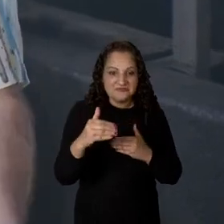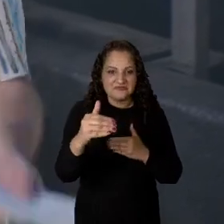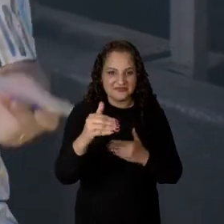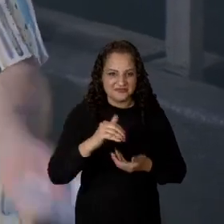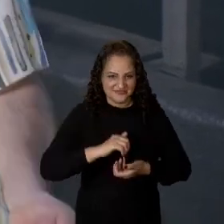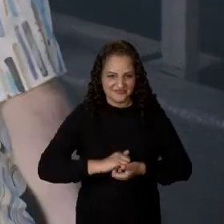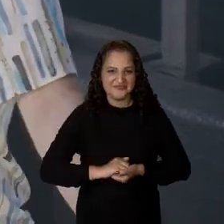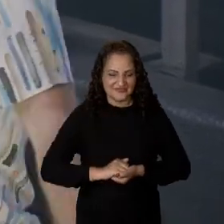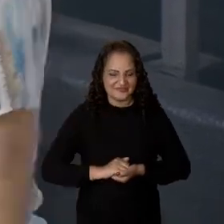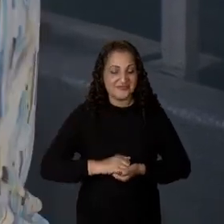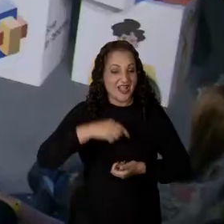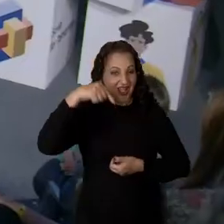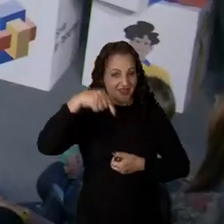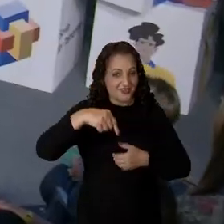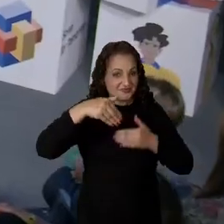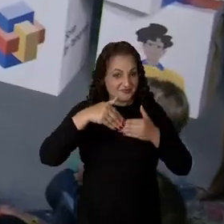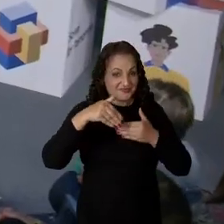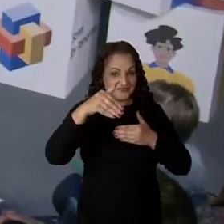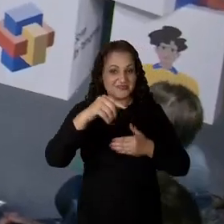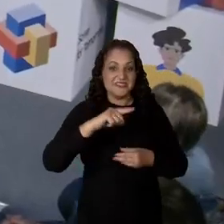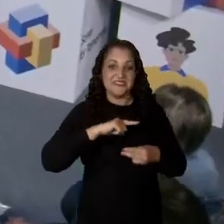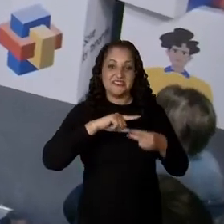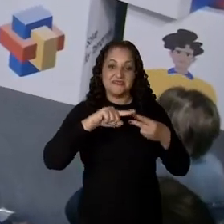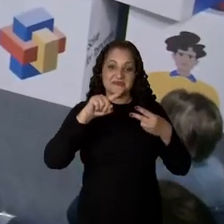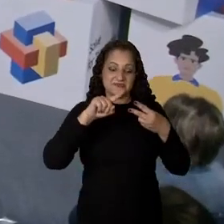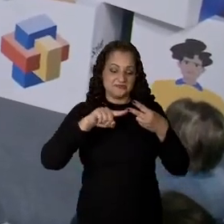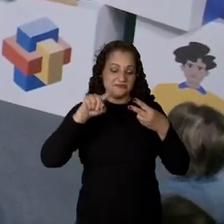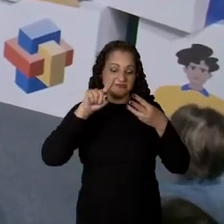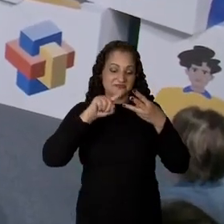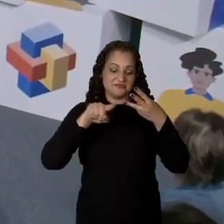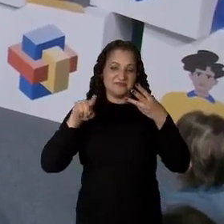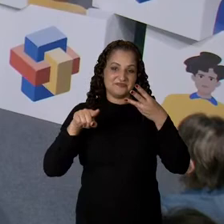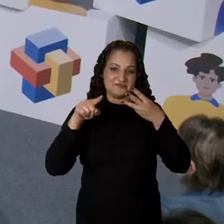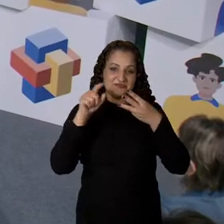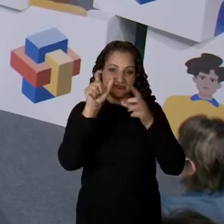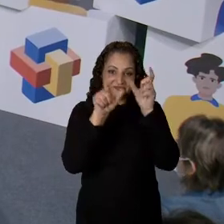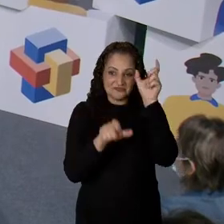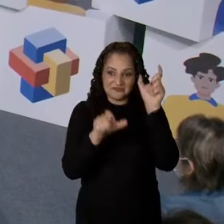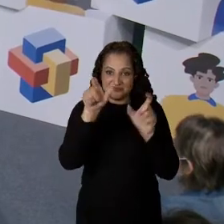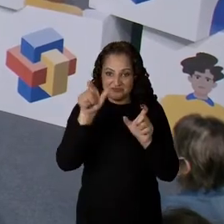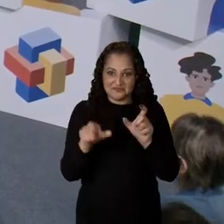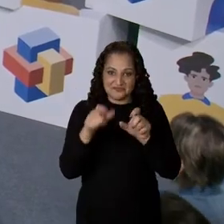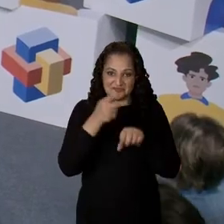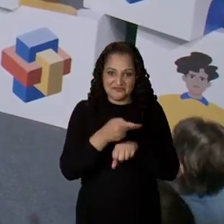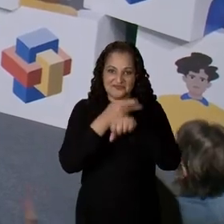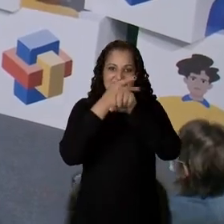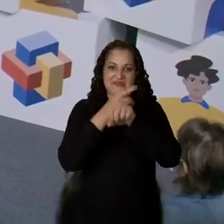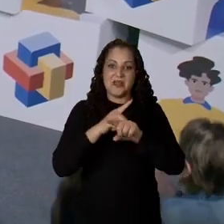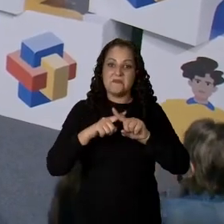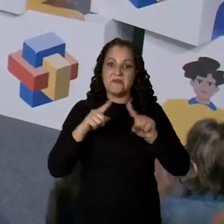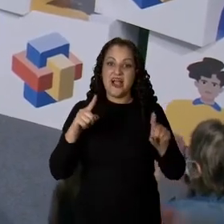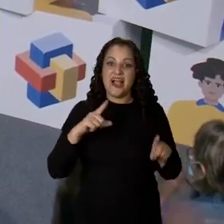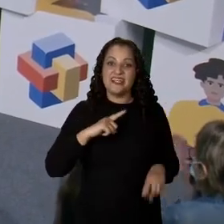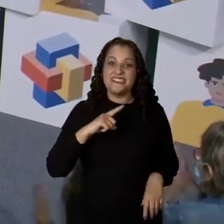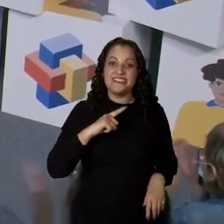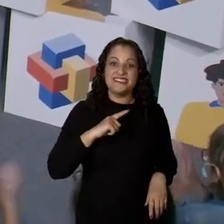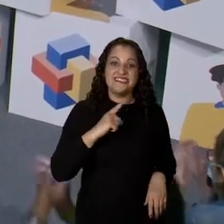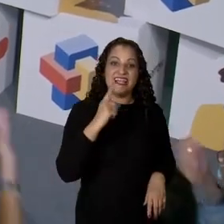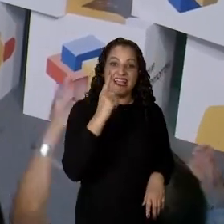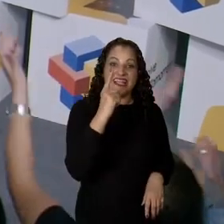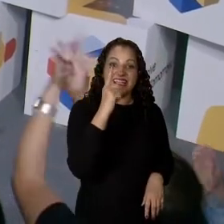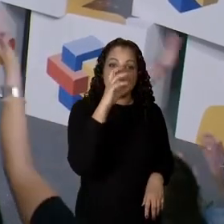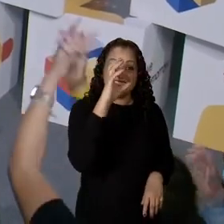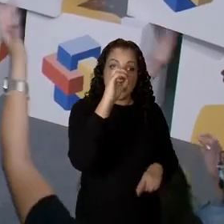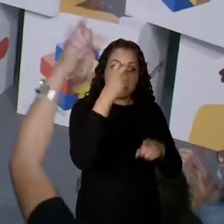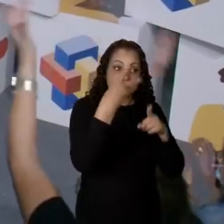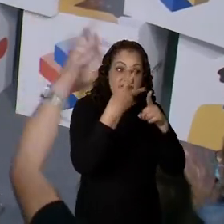Então, a partir de agora, a gente tem 3 premiados, mas a gente tem 10 vencedores.